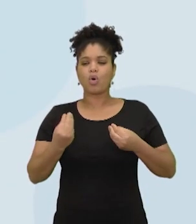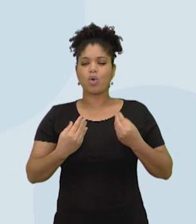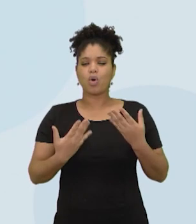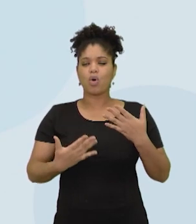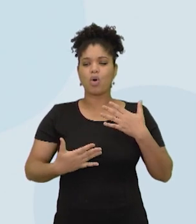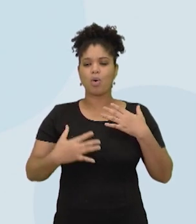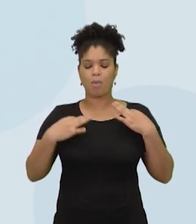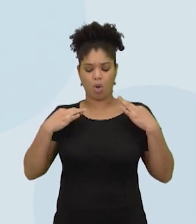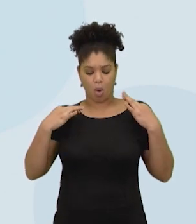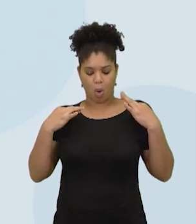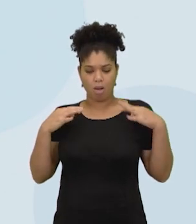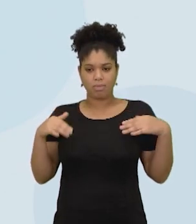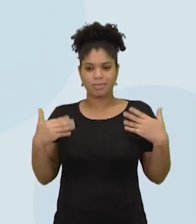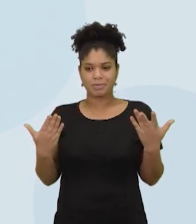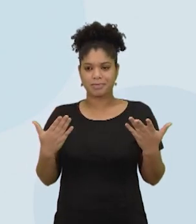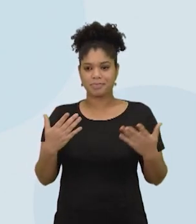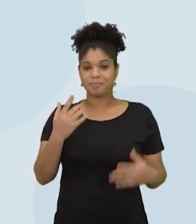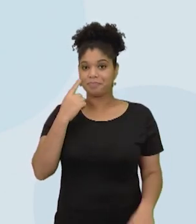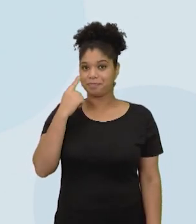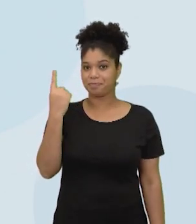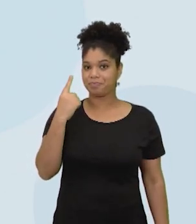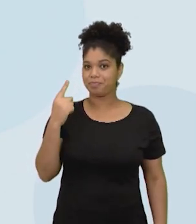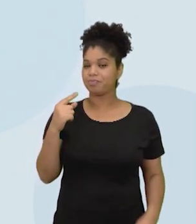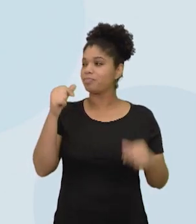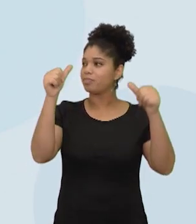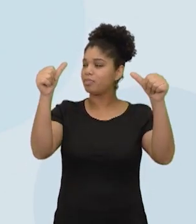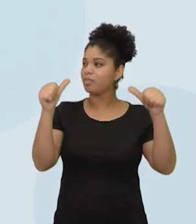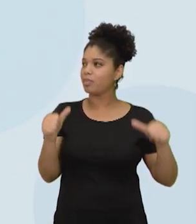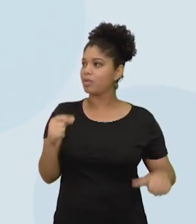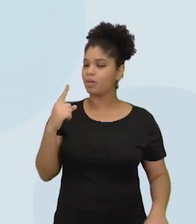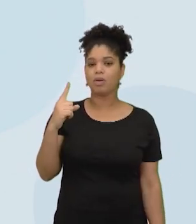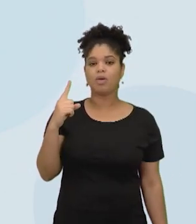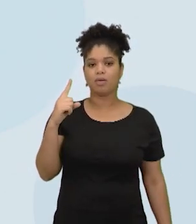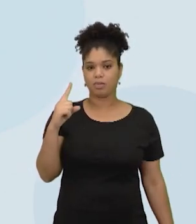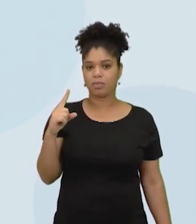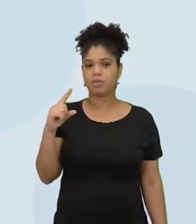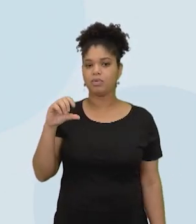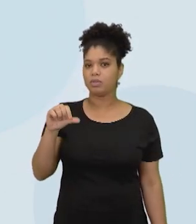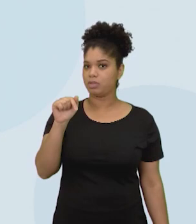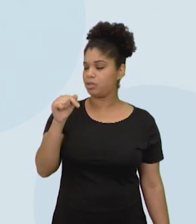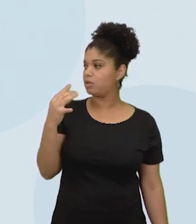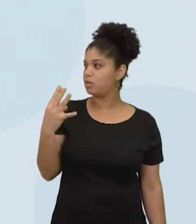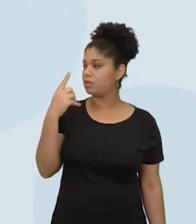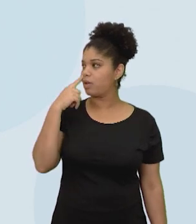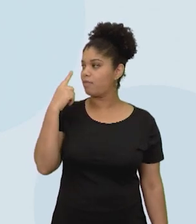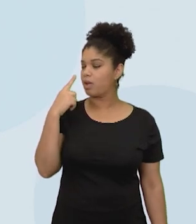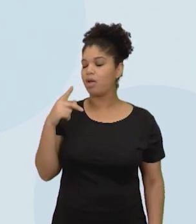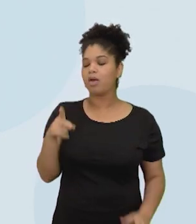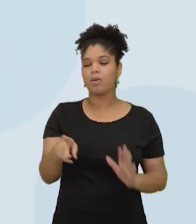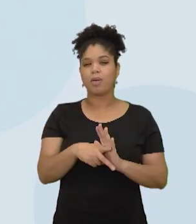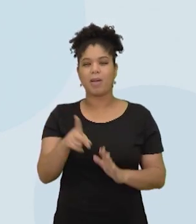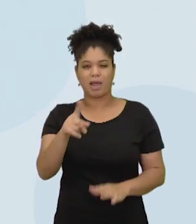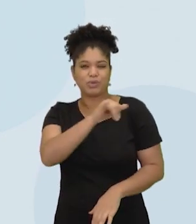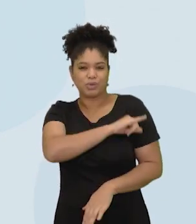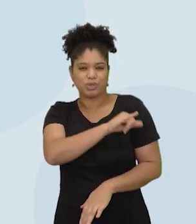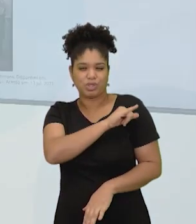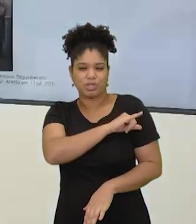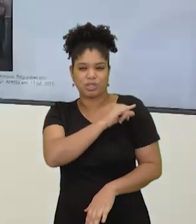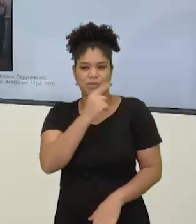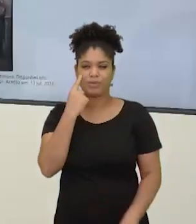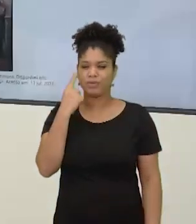falando. A abertura da primeira exposição nacional em 1874, né, uma imagem de Niterói, né, então tá